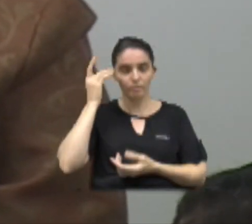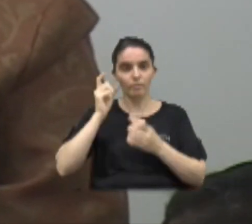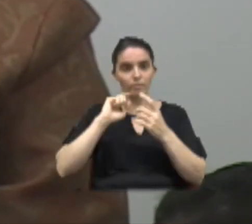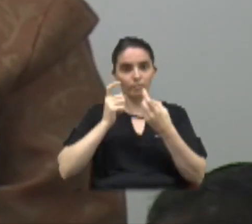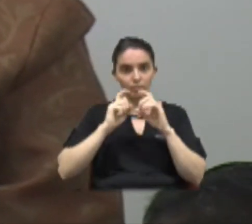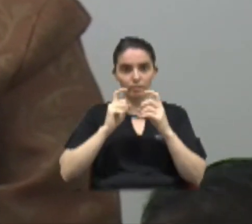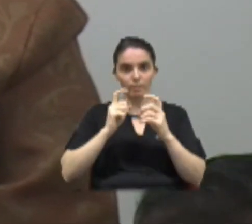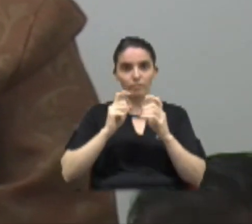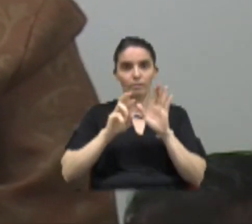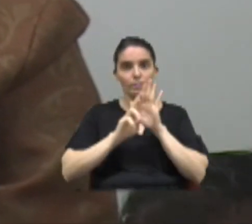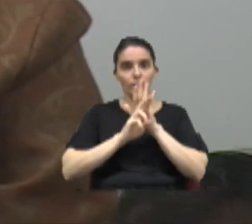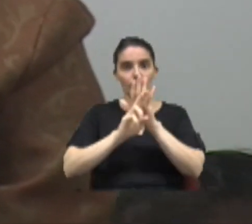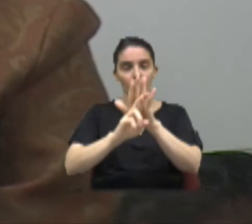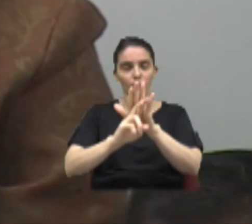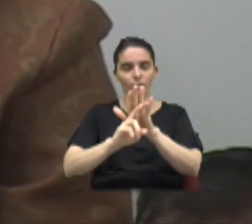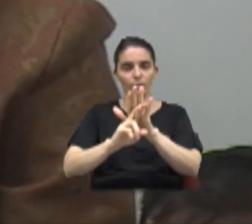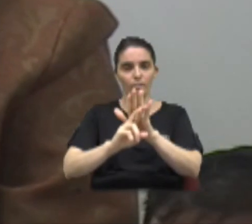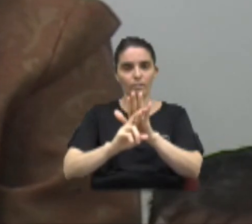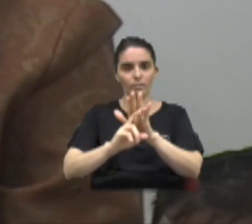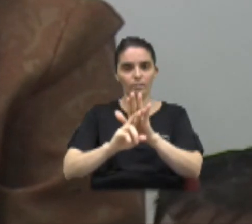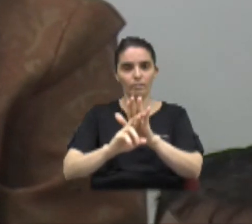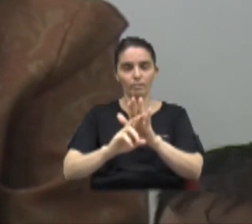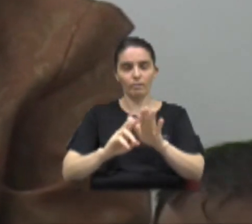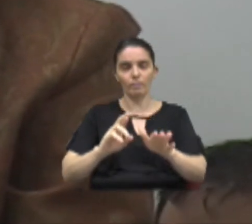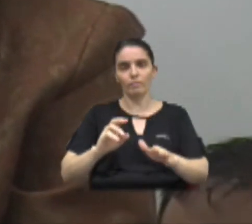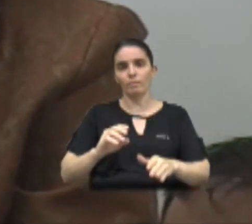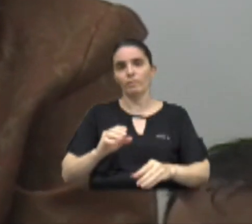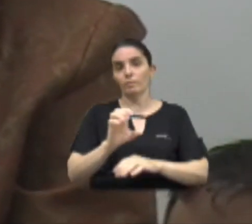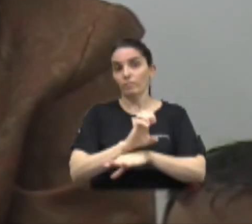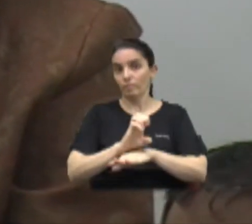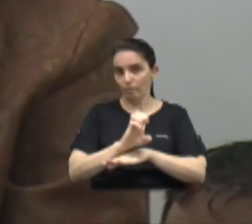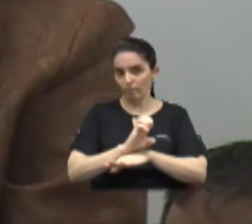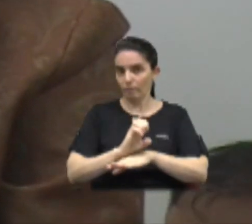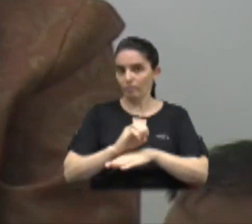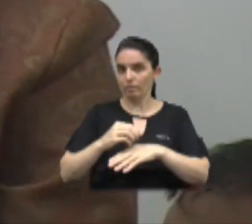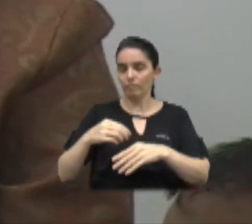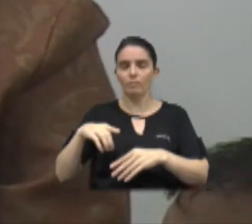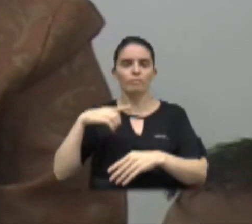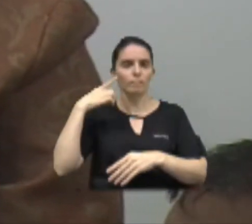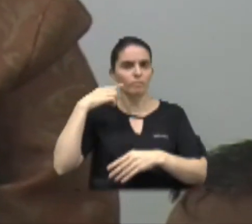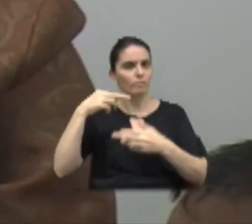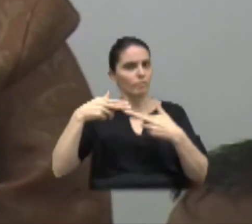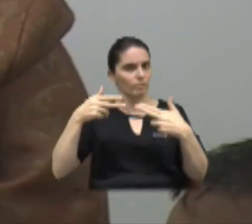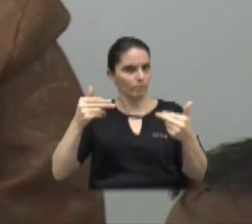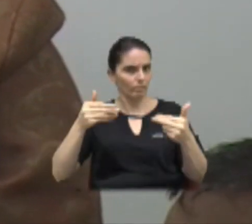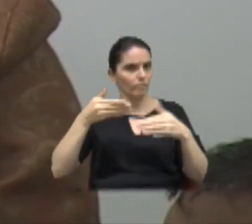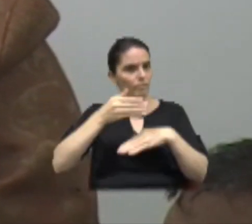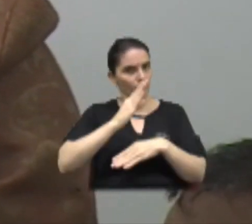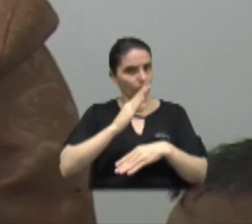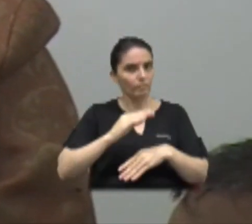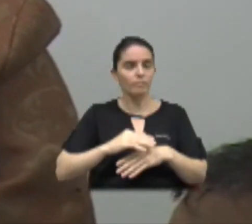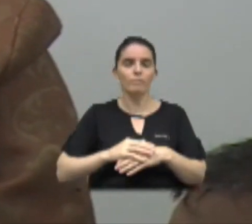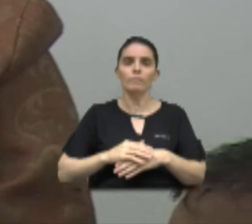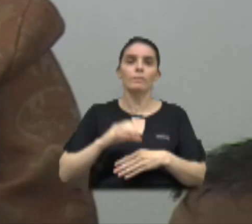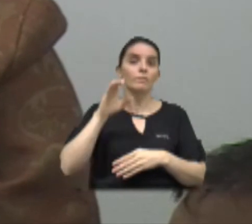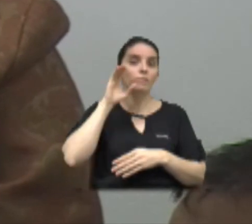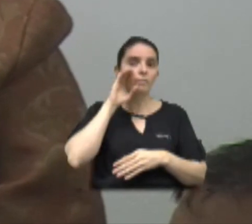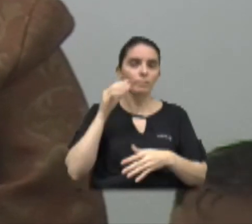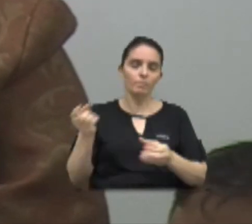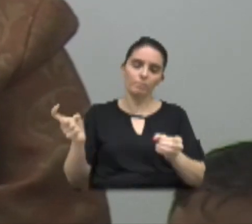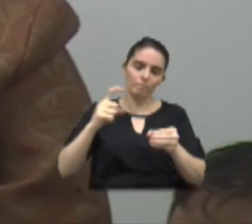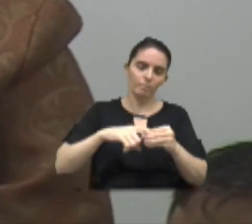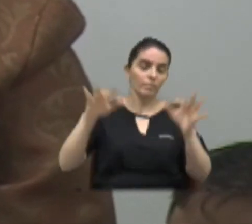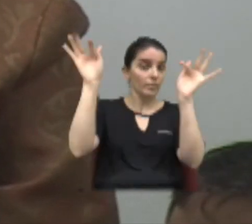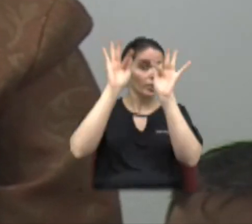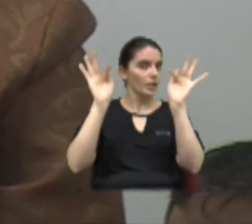audiência, representando o Estado. Vários deputados passaram por lá e voltei de lá realmente, Jorge, animada. Eu acho que as